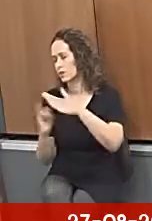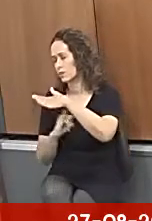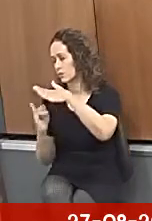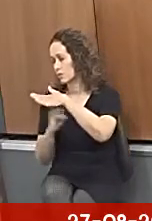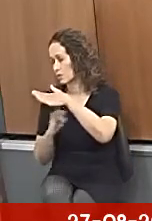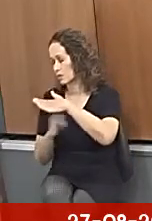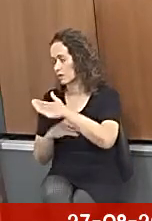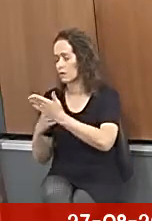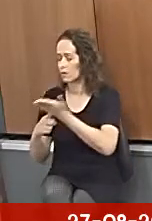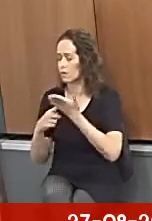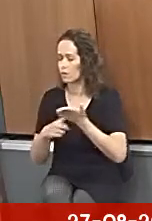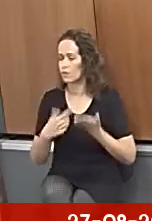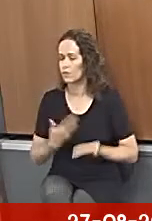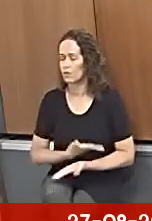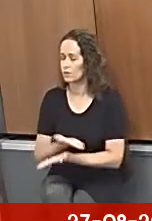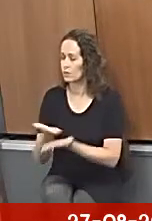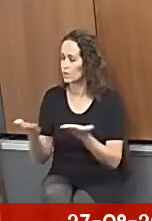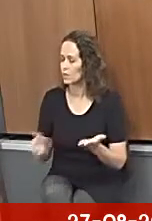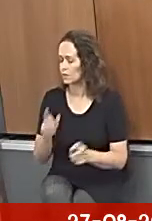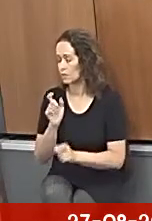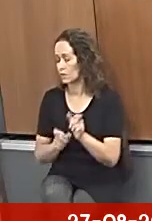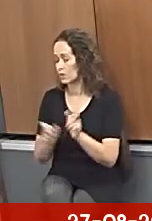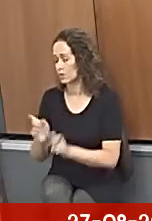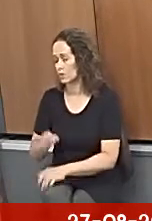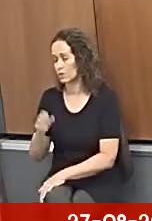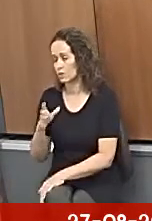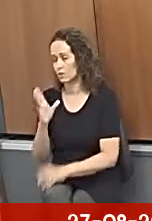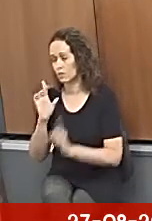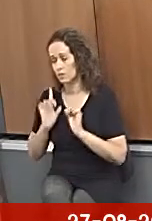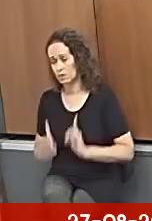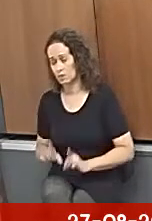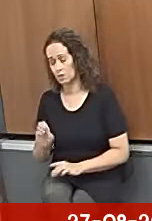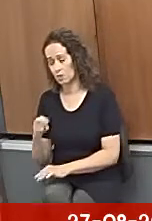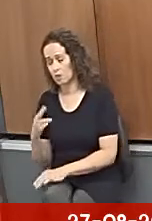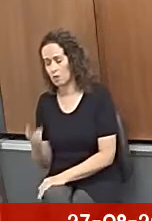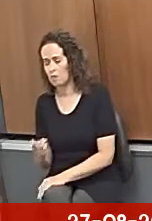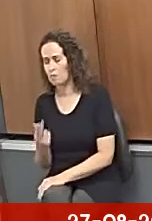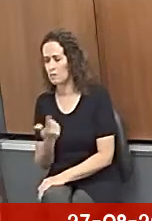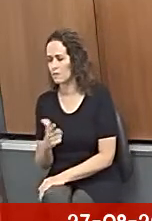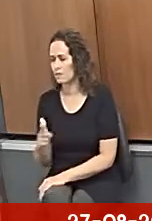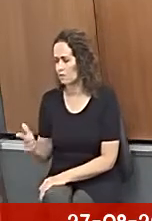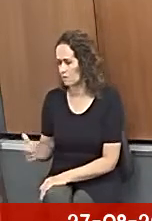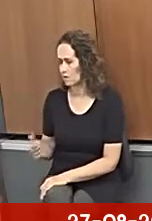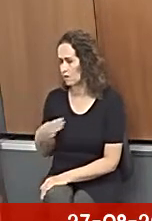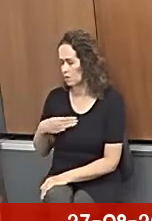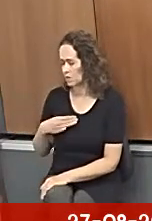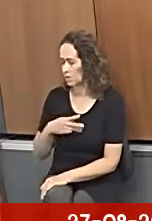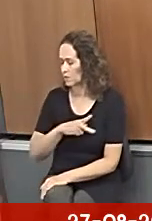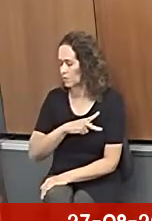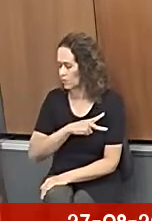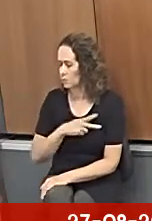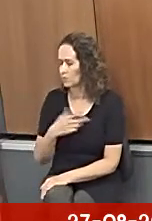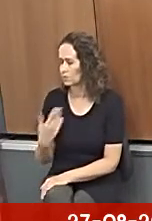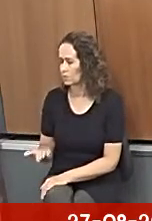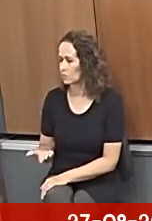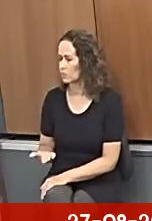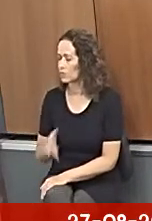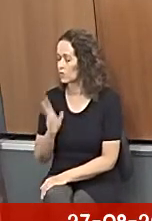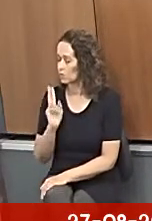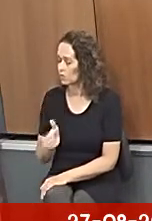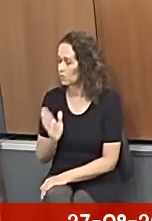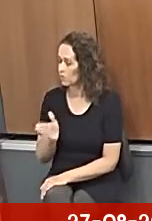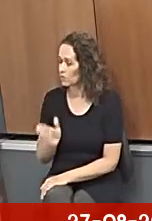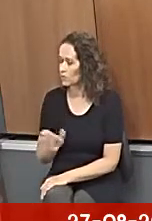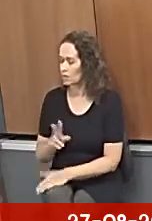vocês pessoa com deficiência ou não tanto a defensoria pública o ministério público o livro você diz o artigo de lei